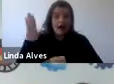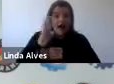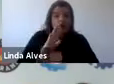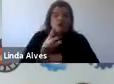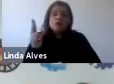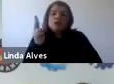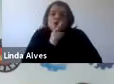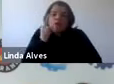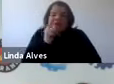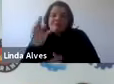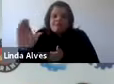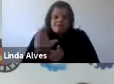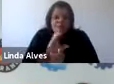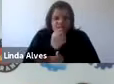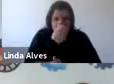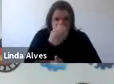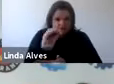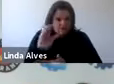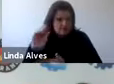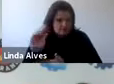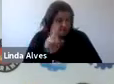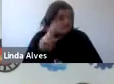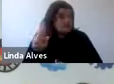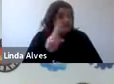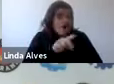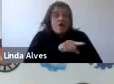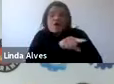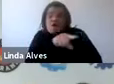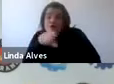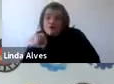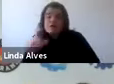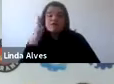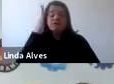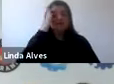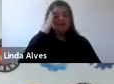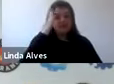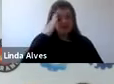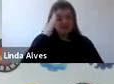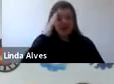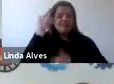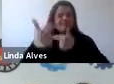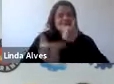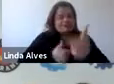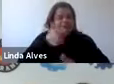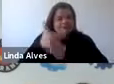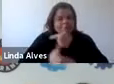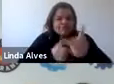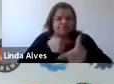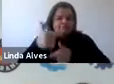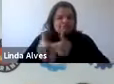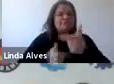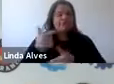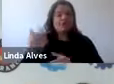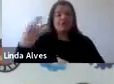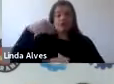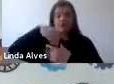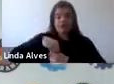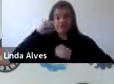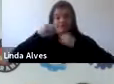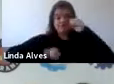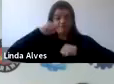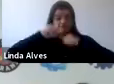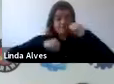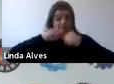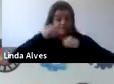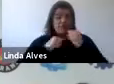gente sabe que vocês, graças a Deus, estão aí, ó, nossos trabalhadores das nossas indústrias, graças a Deus, são com